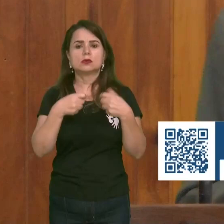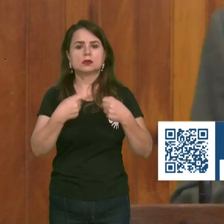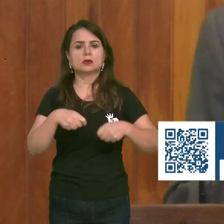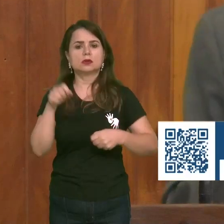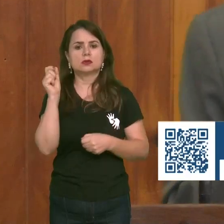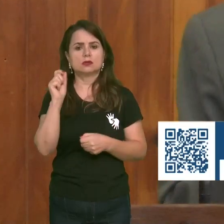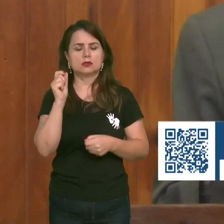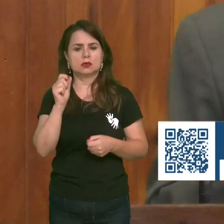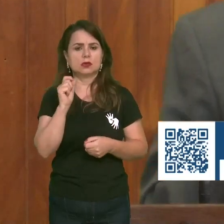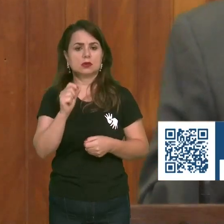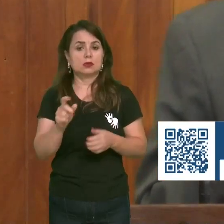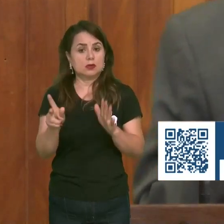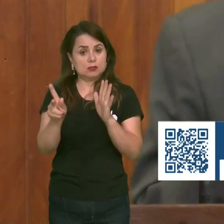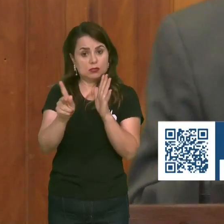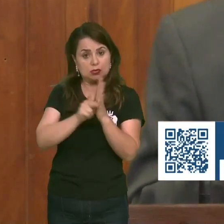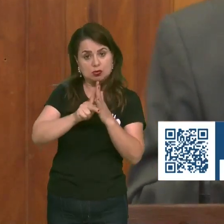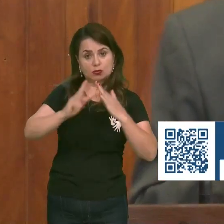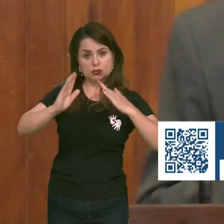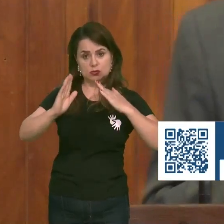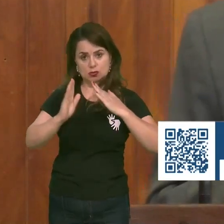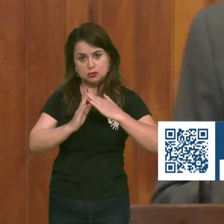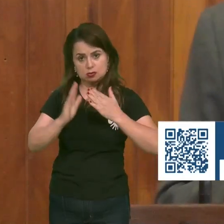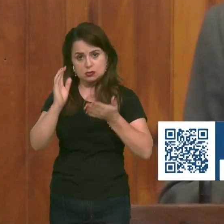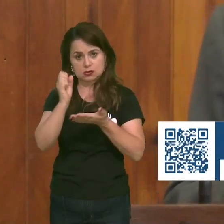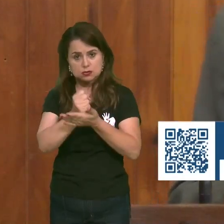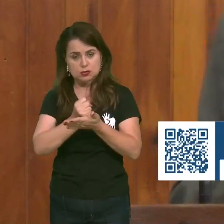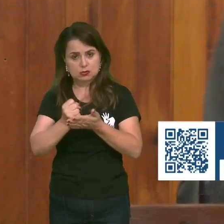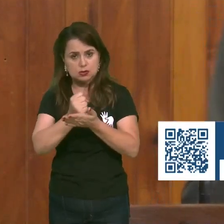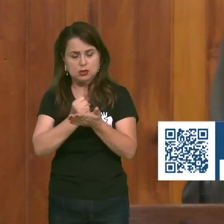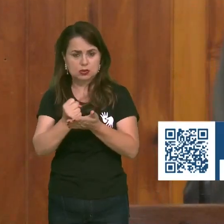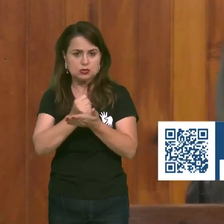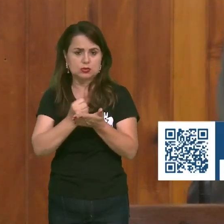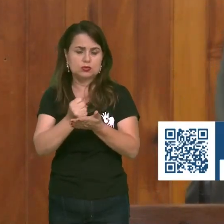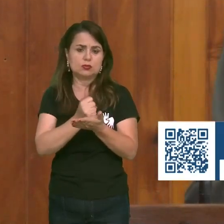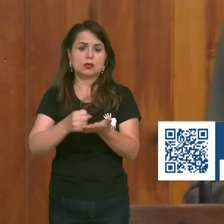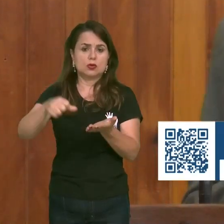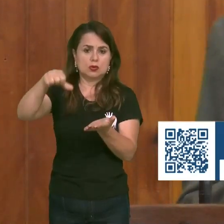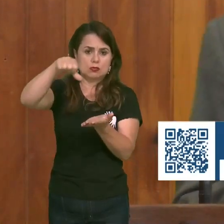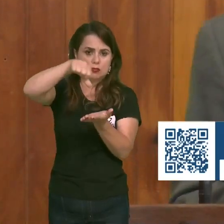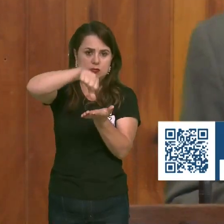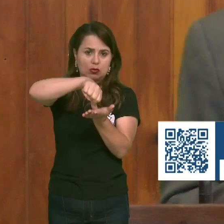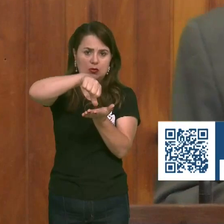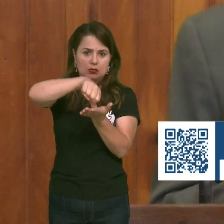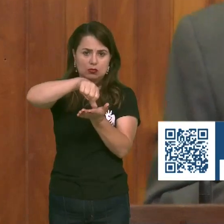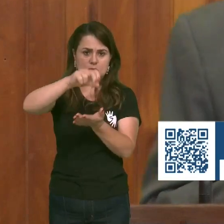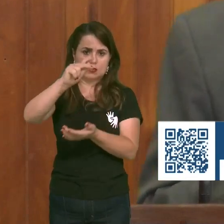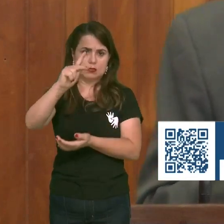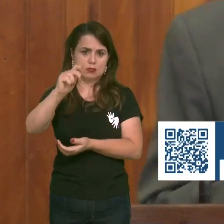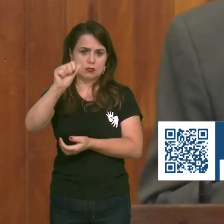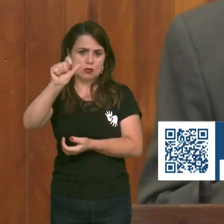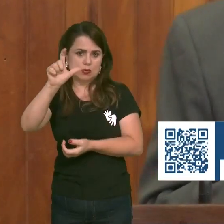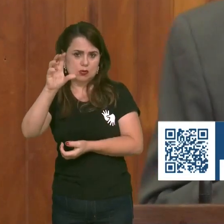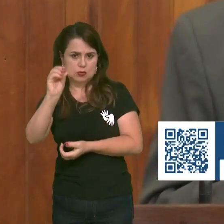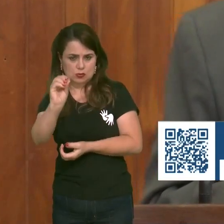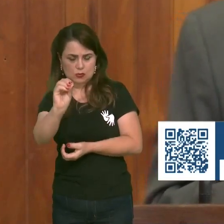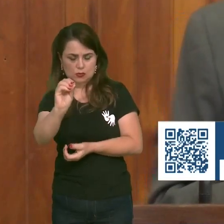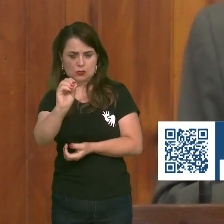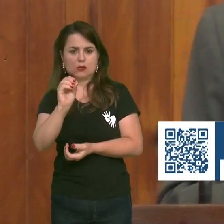uma unidade a uma unidade de uma unidade de saúde lá também